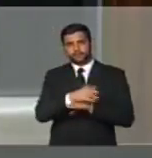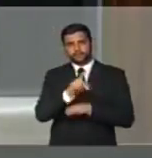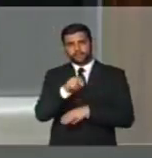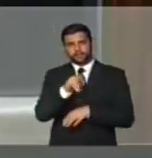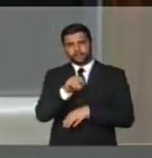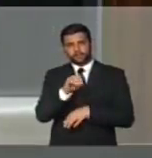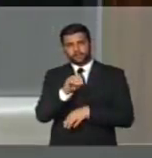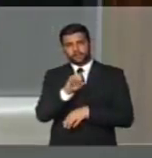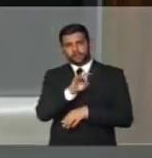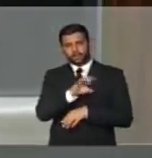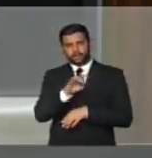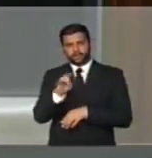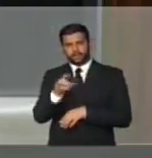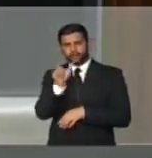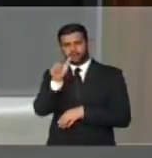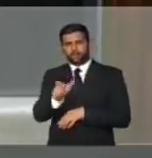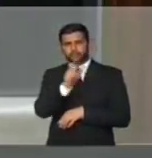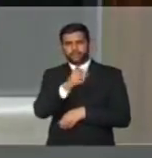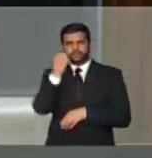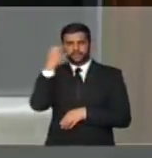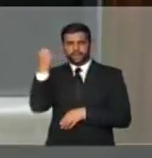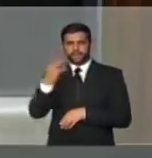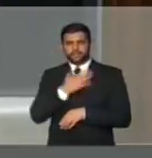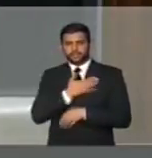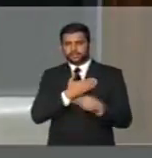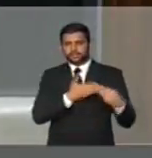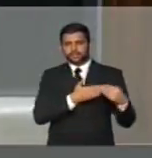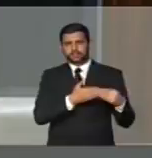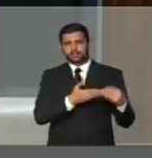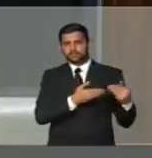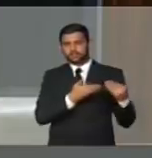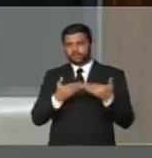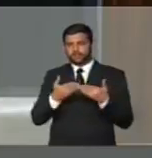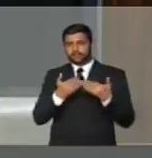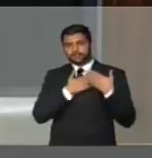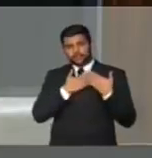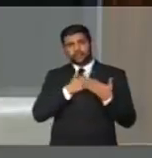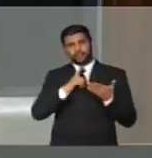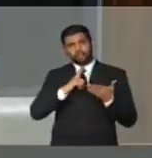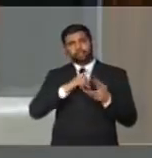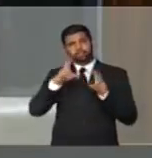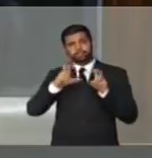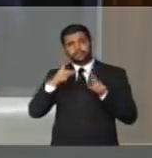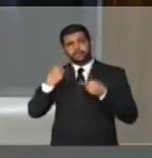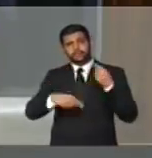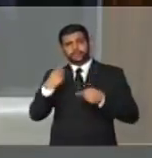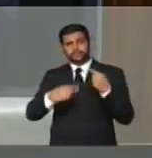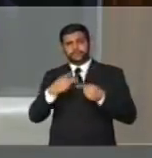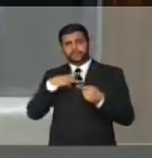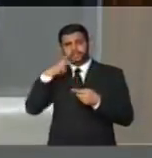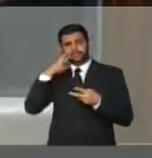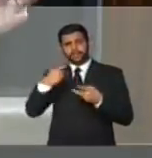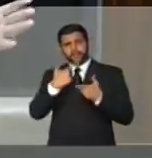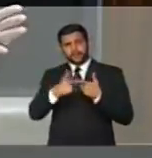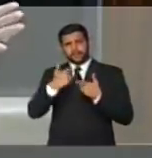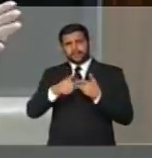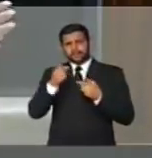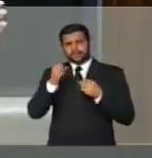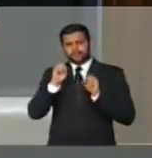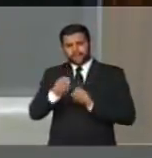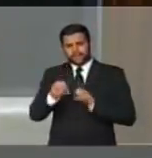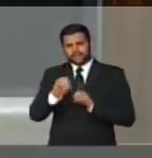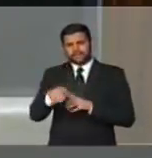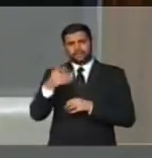Pernambuco, cada uma dessas viagens a gente traz um assunto para discutir aqui. A gente vê o problema da